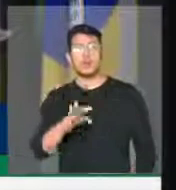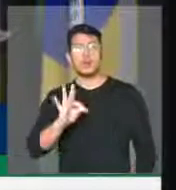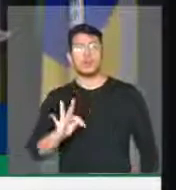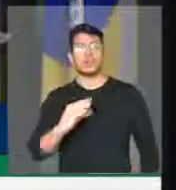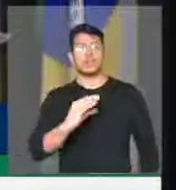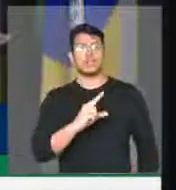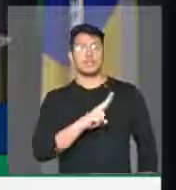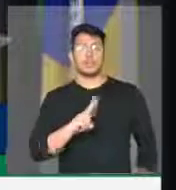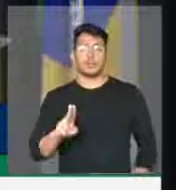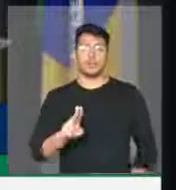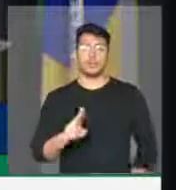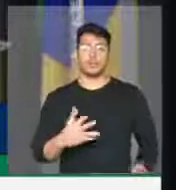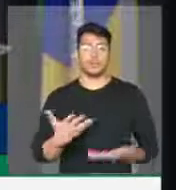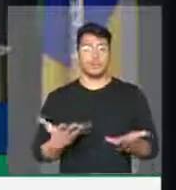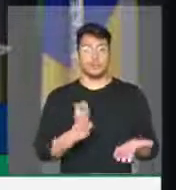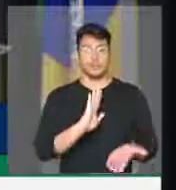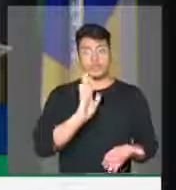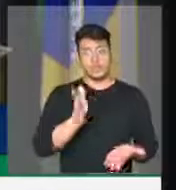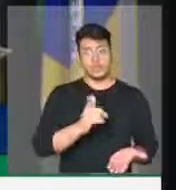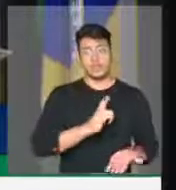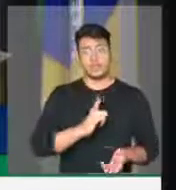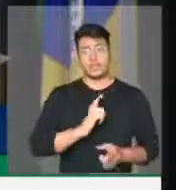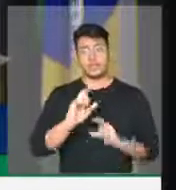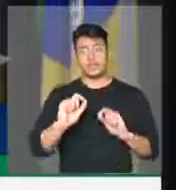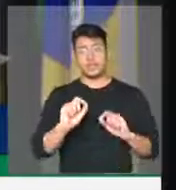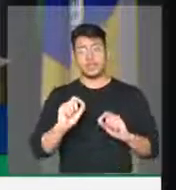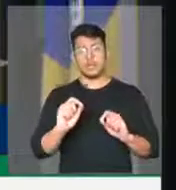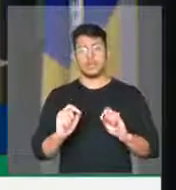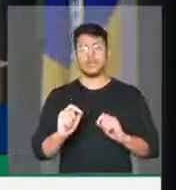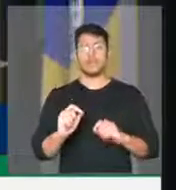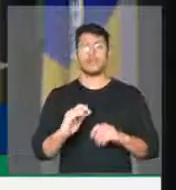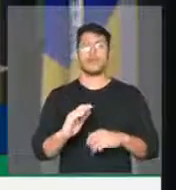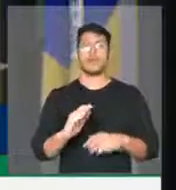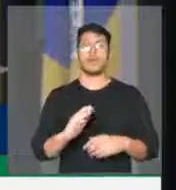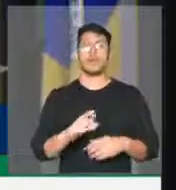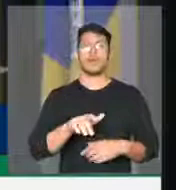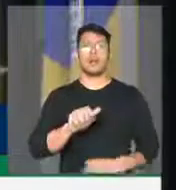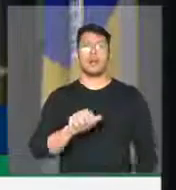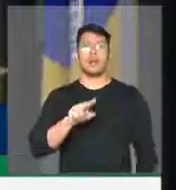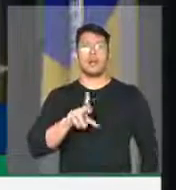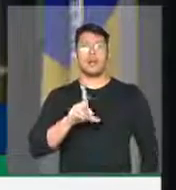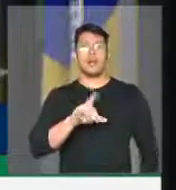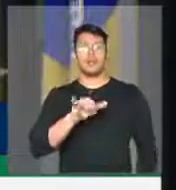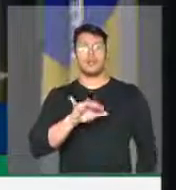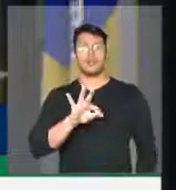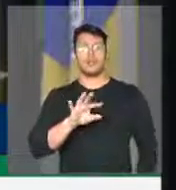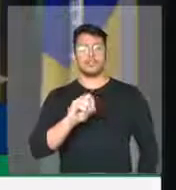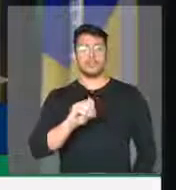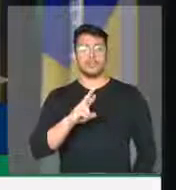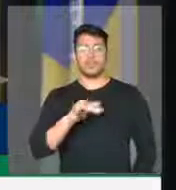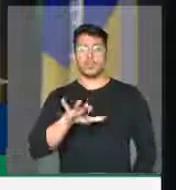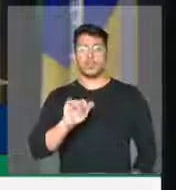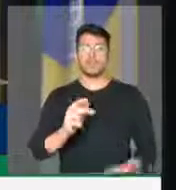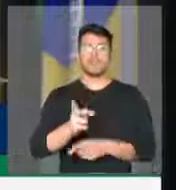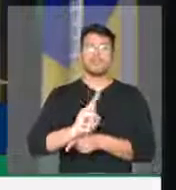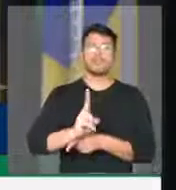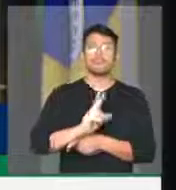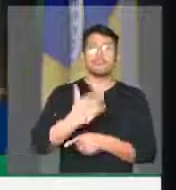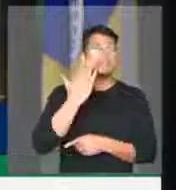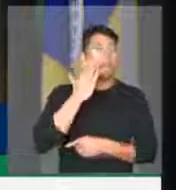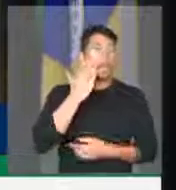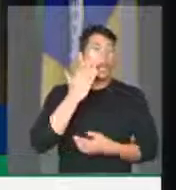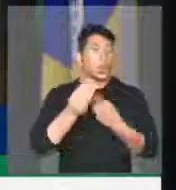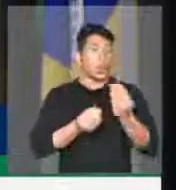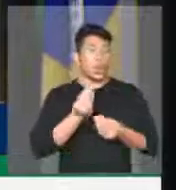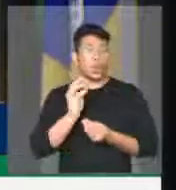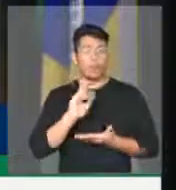pedido da Marinha já abriu um processo de auditoria para acompanhamento. Segundo o presidente Lima Júnior, hoje, o principal